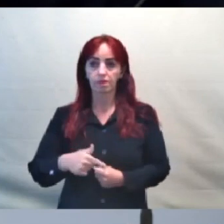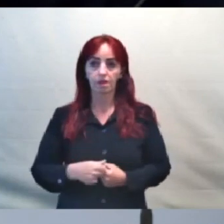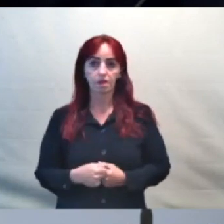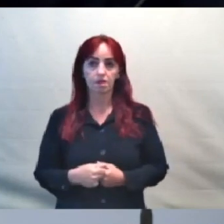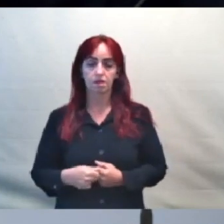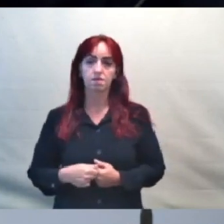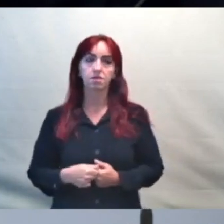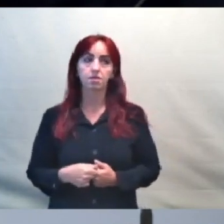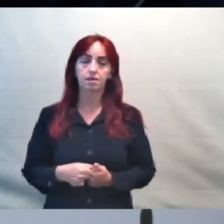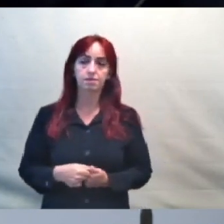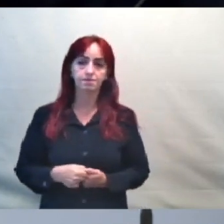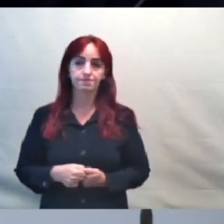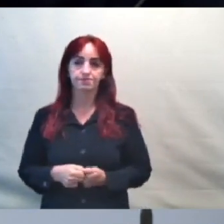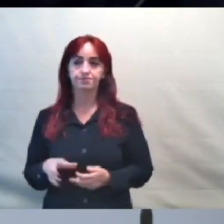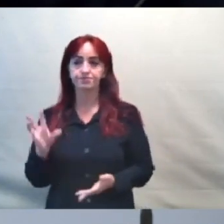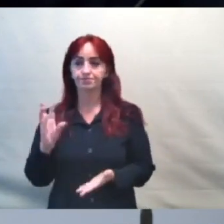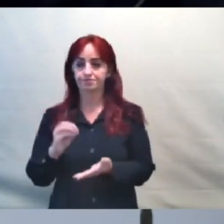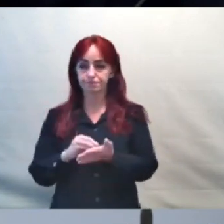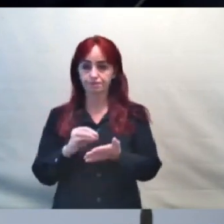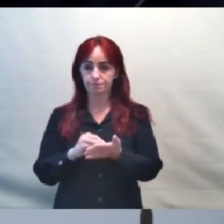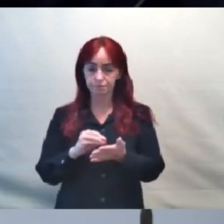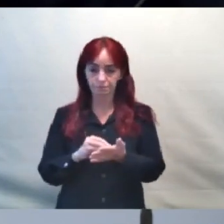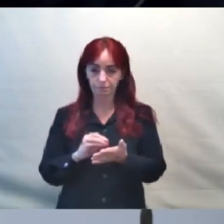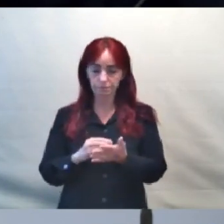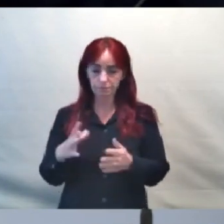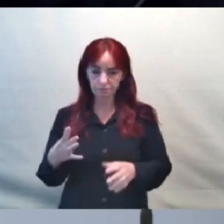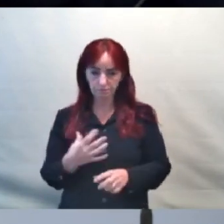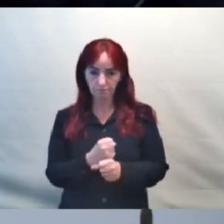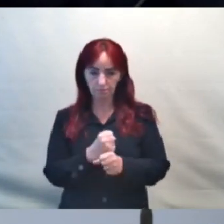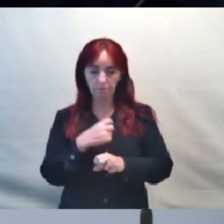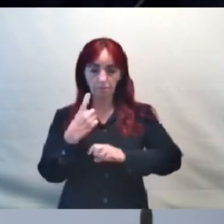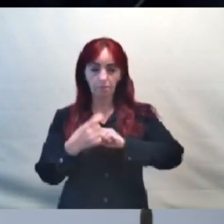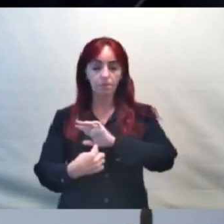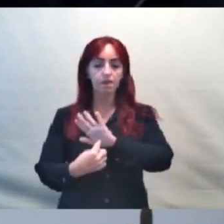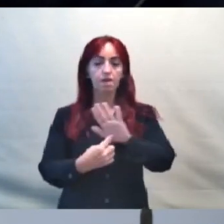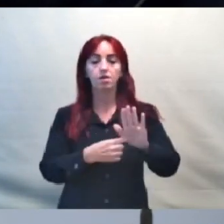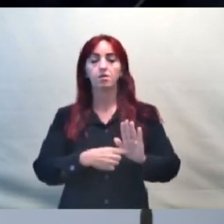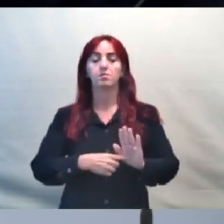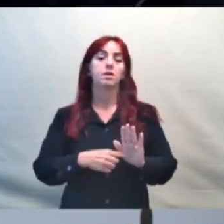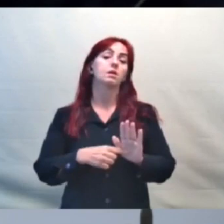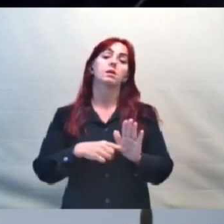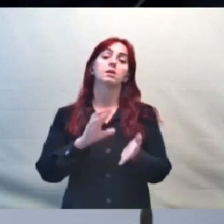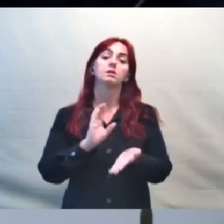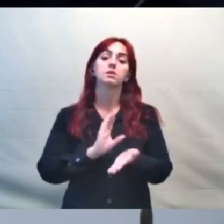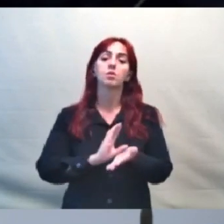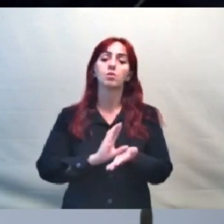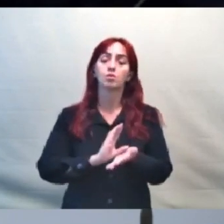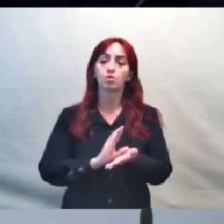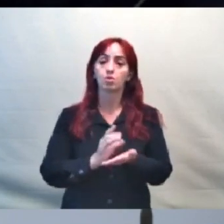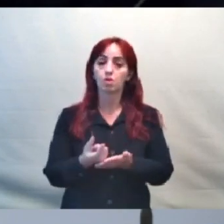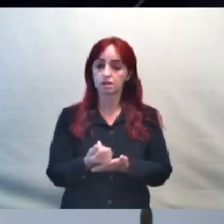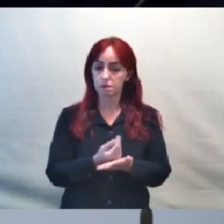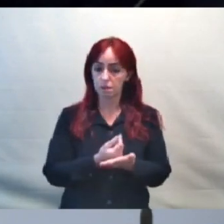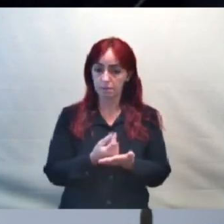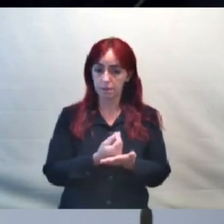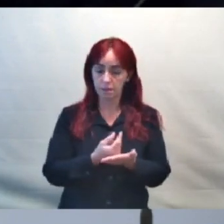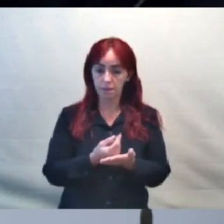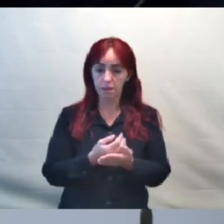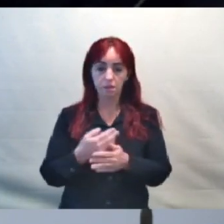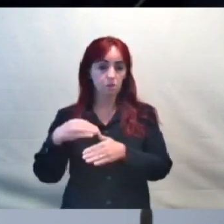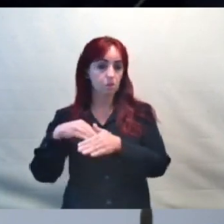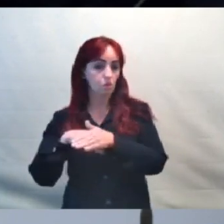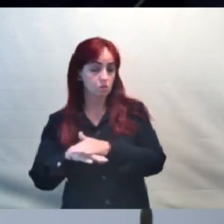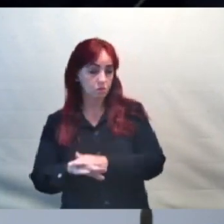de saldo, e aí a gente pega e mostra um orçamento com sobras na ordem de 800 milhões de reais, a gente mostra